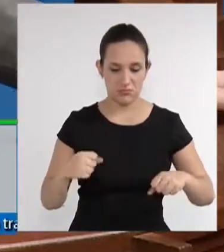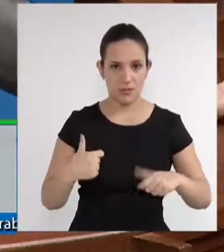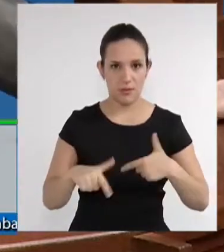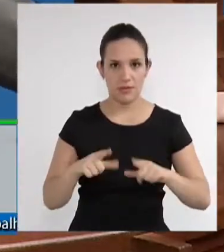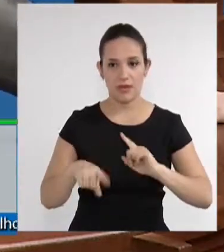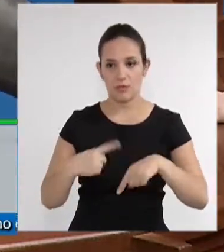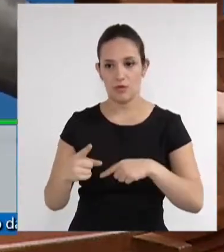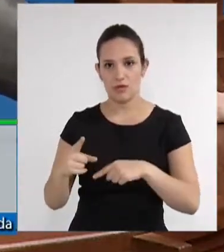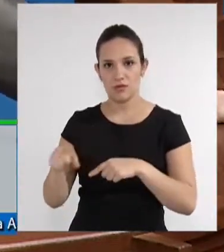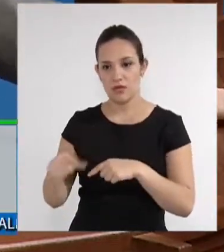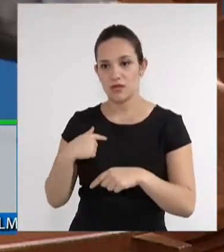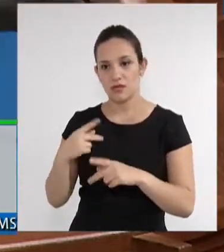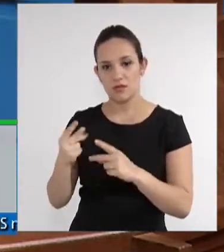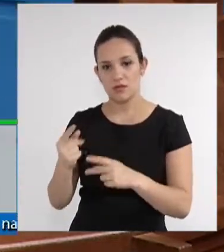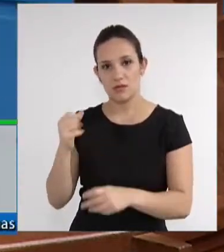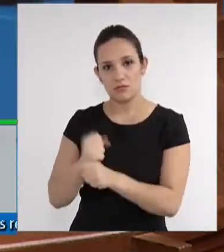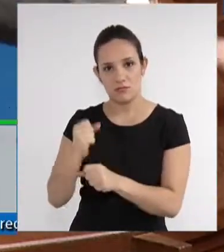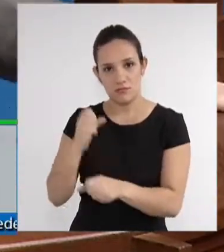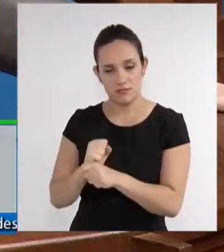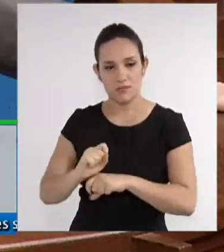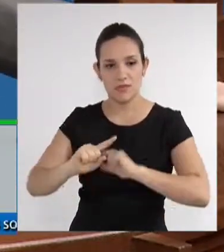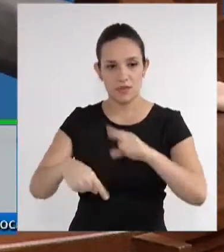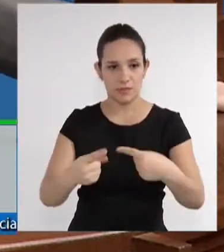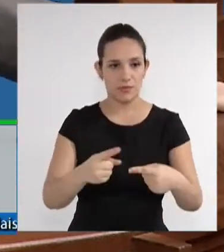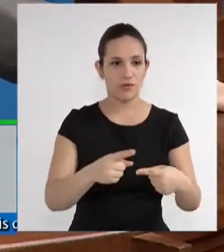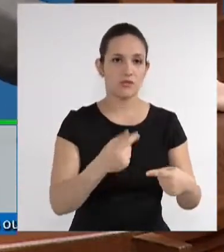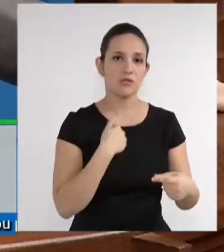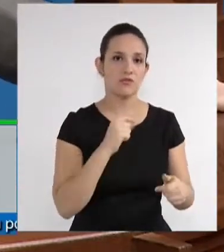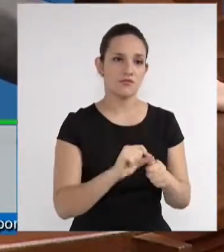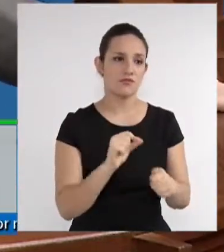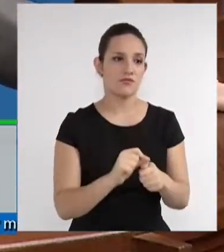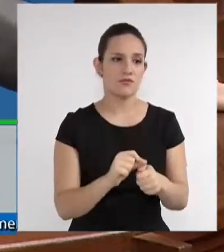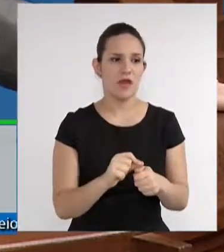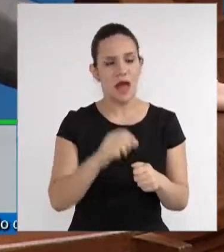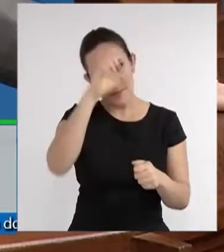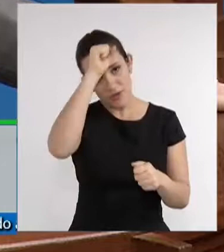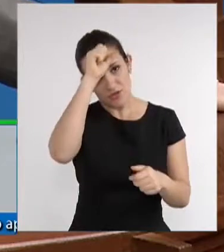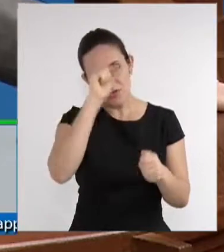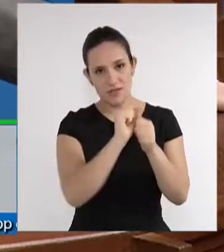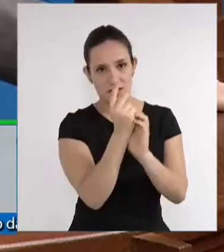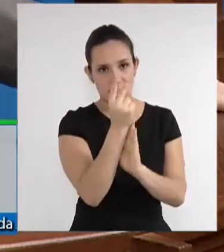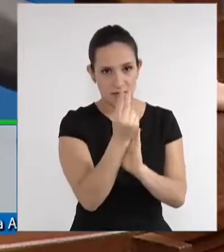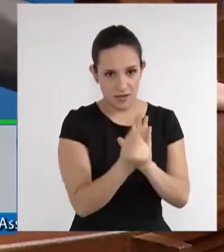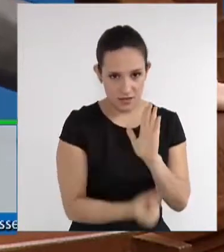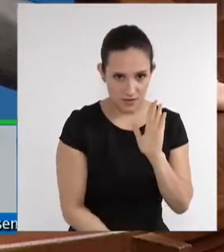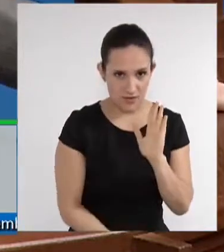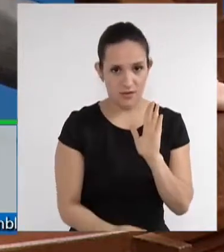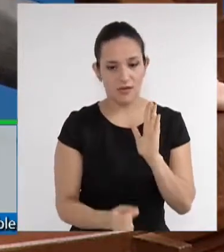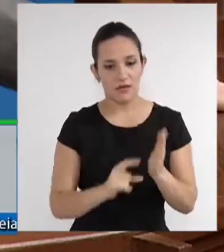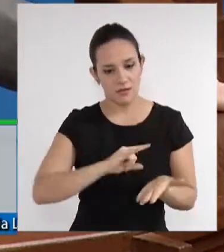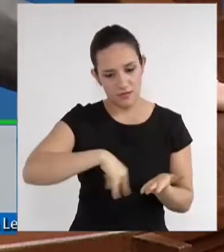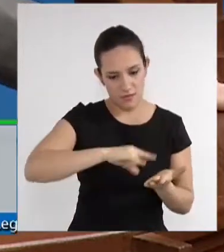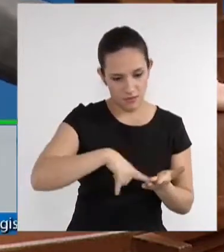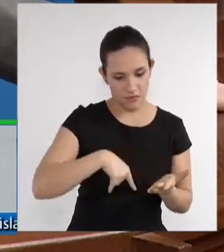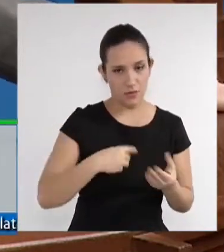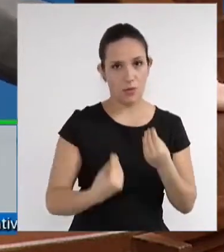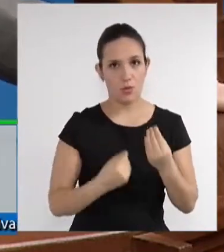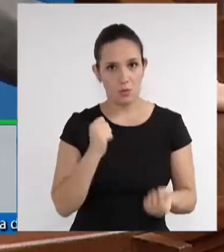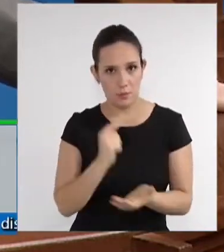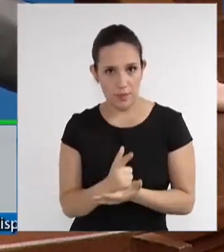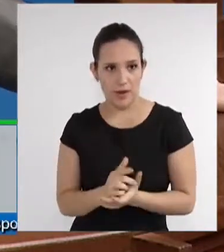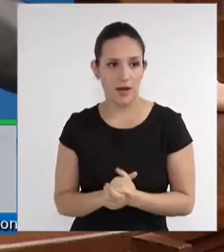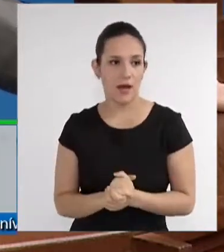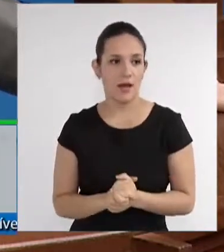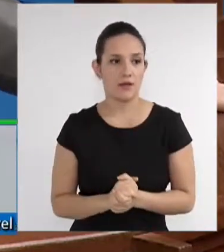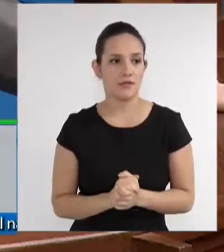eu fui para o setor contábil, onde aprendi a fazer orçamento, nota de empenho, ordem de pagamento, no final